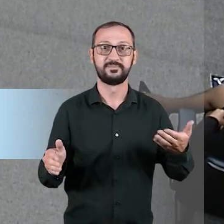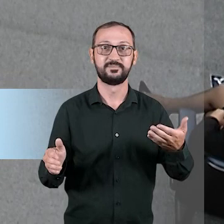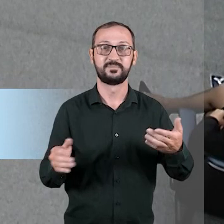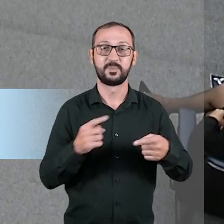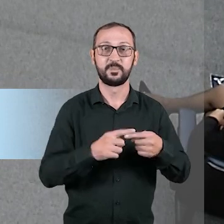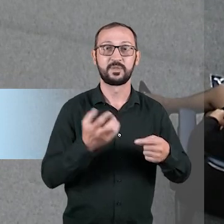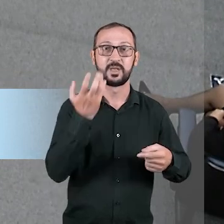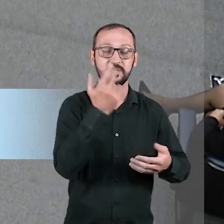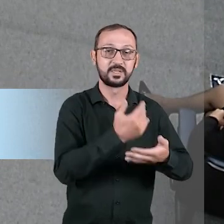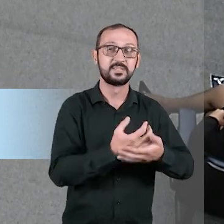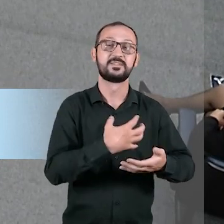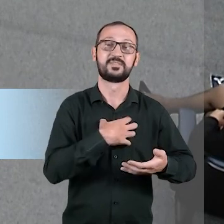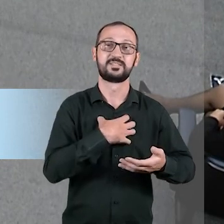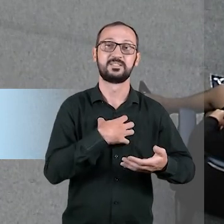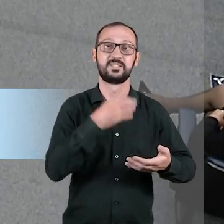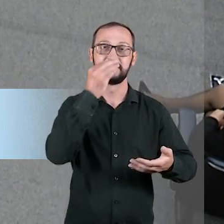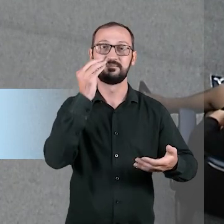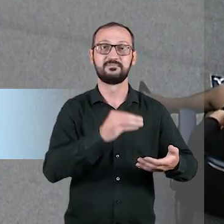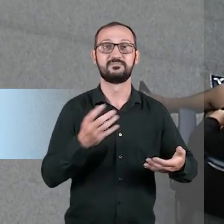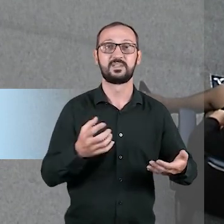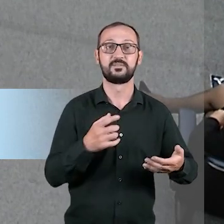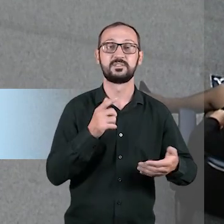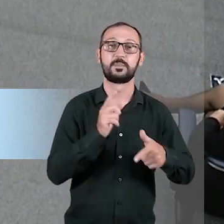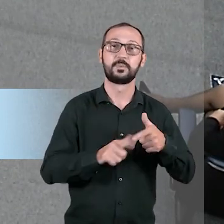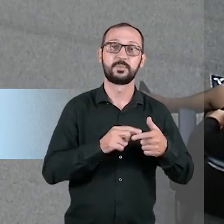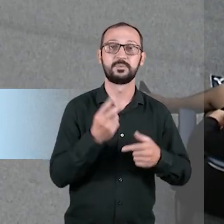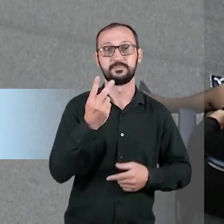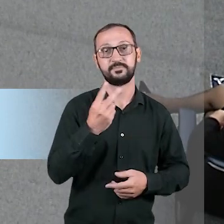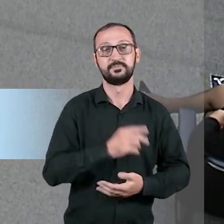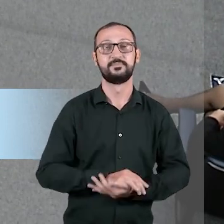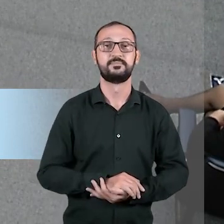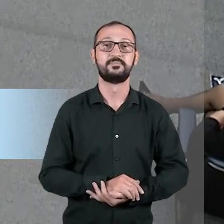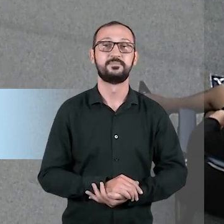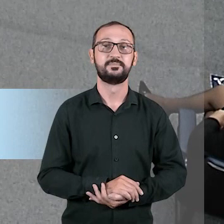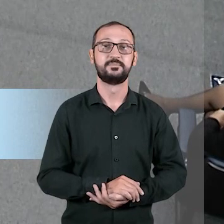Até porque essa criança vai sentir essa rejeição também. Então, aí vão ser 2 problemas.